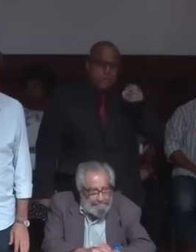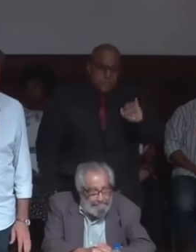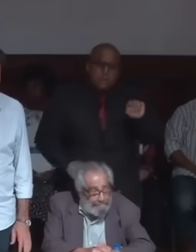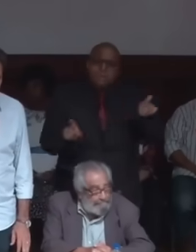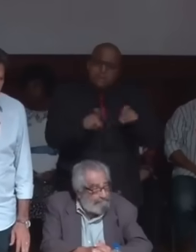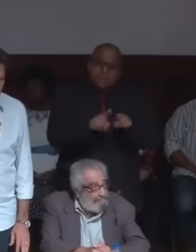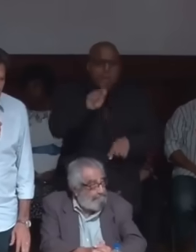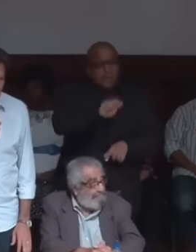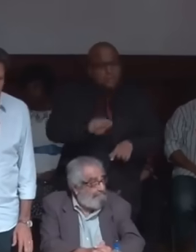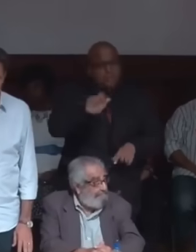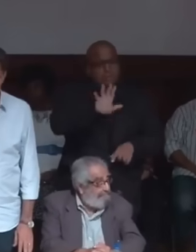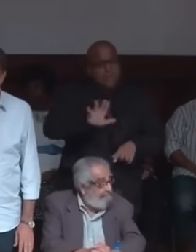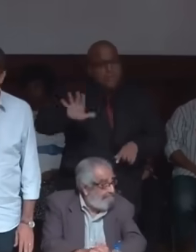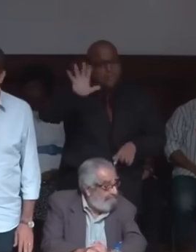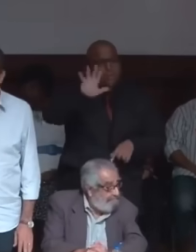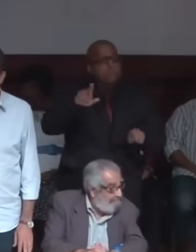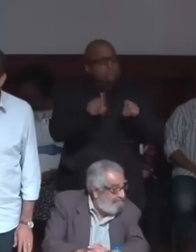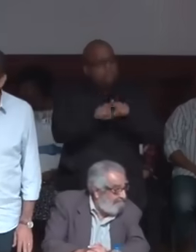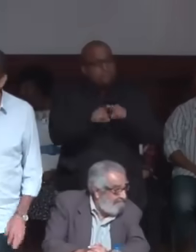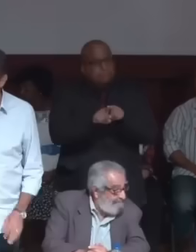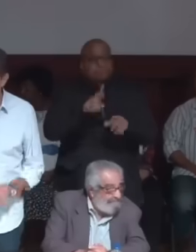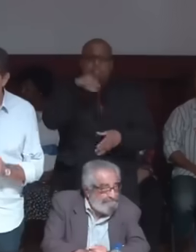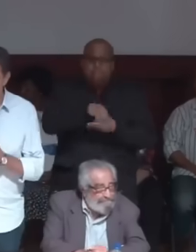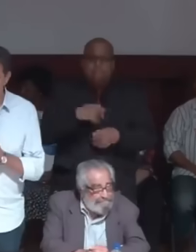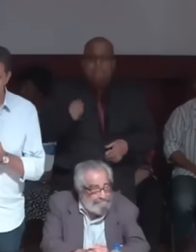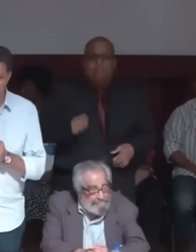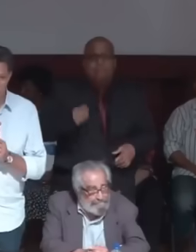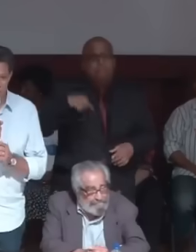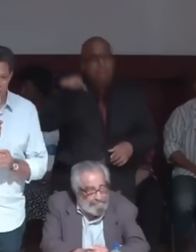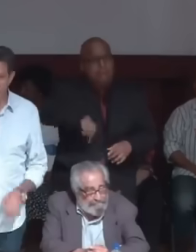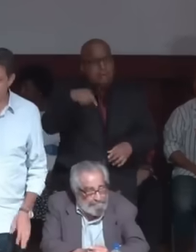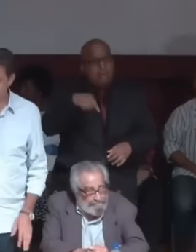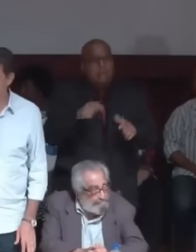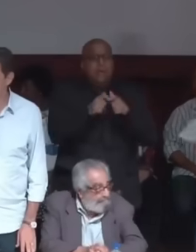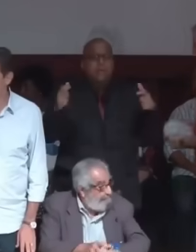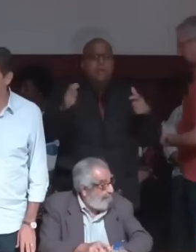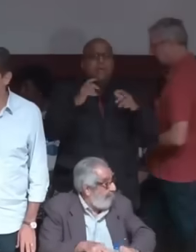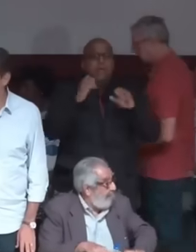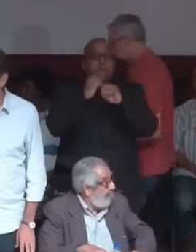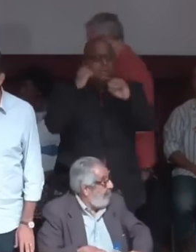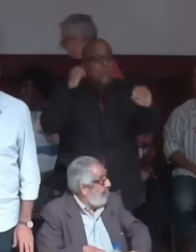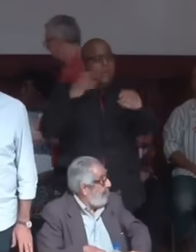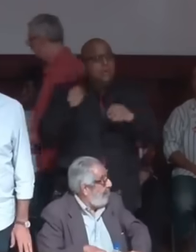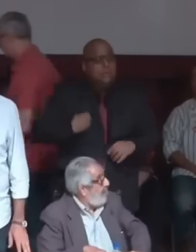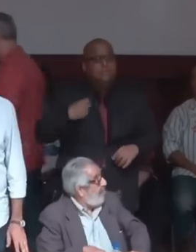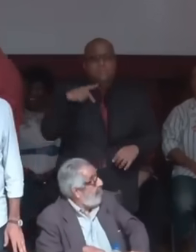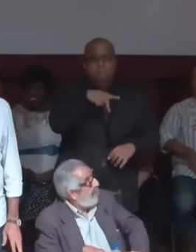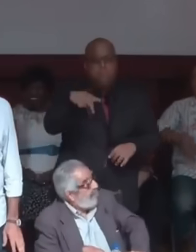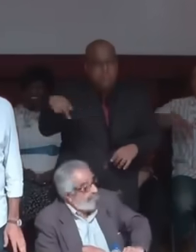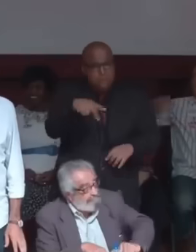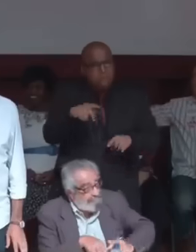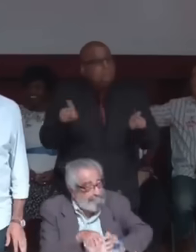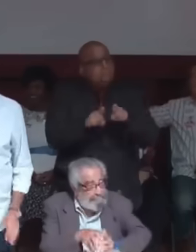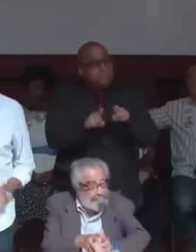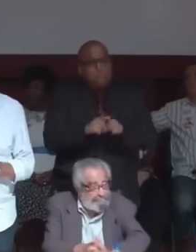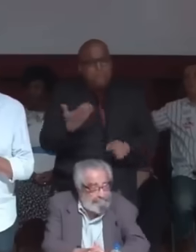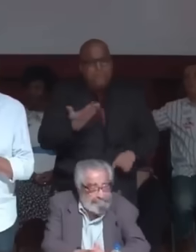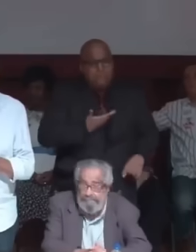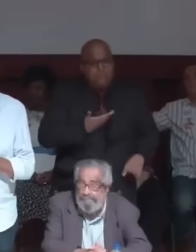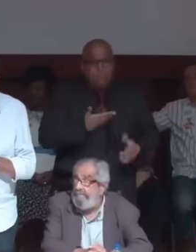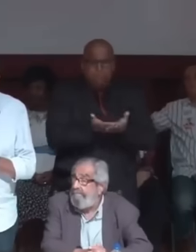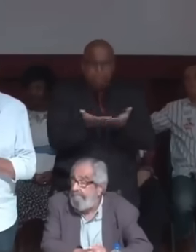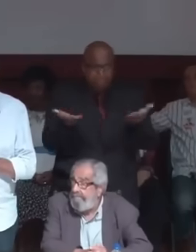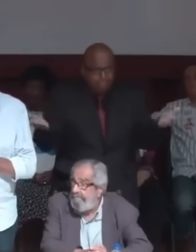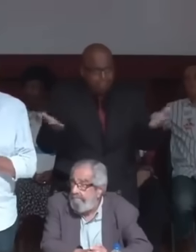da Associação Nacional de Pós-Graduação, os engenheiros presentes, professores, amigos e